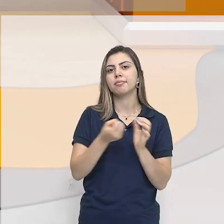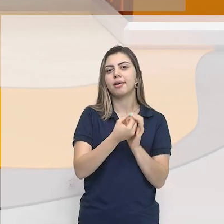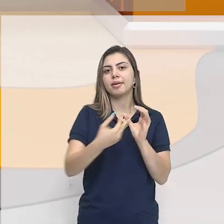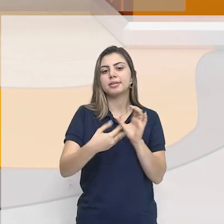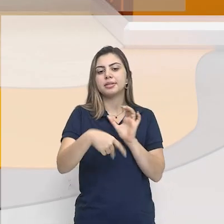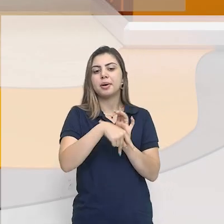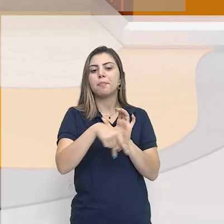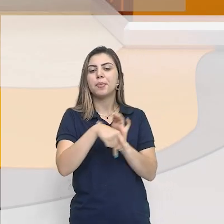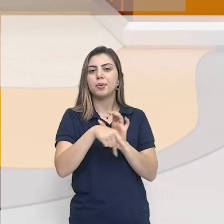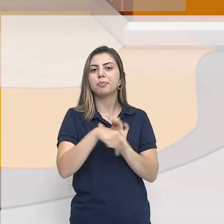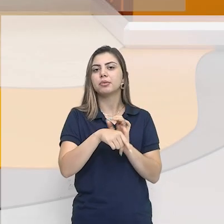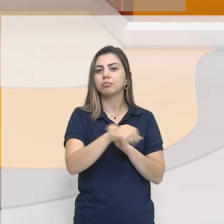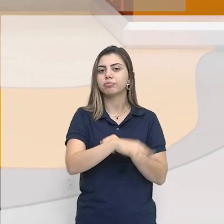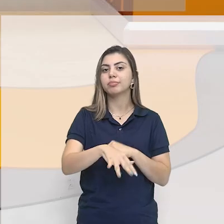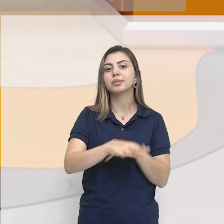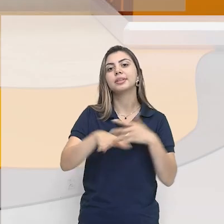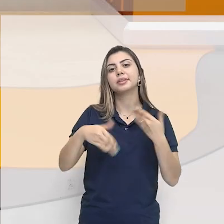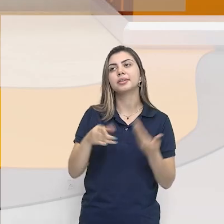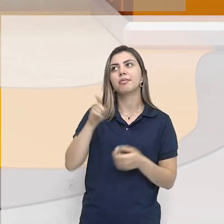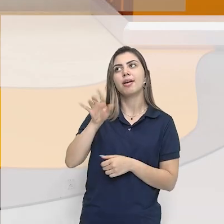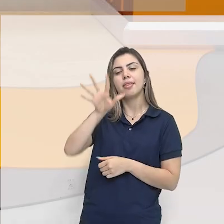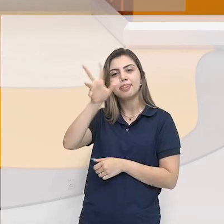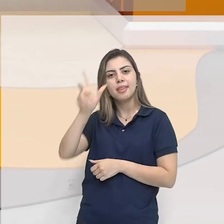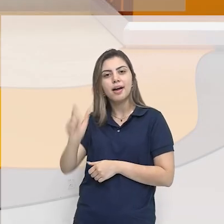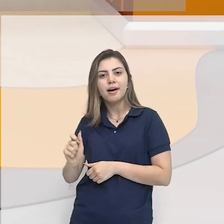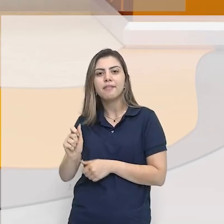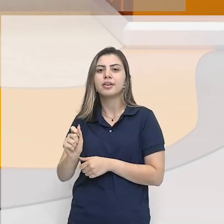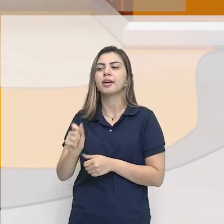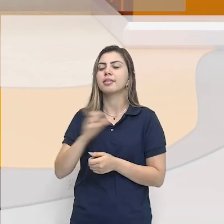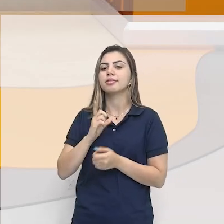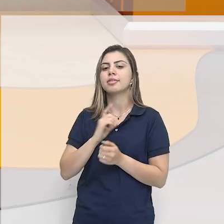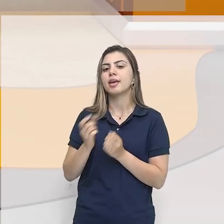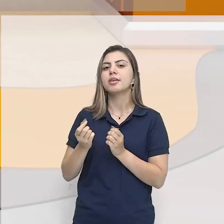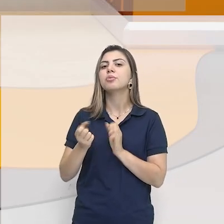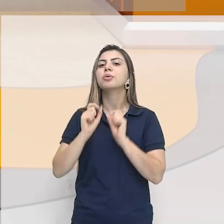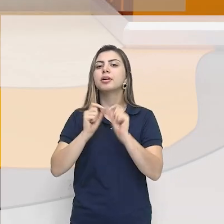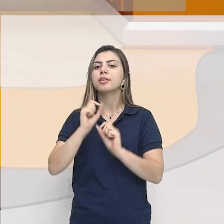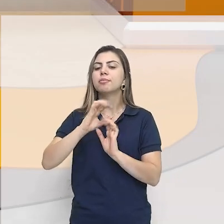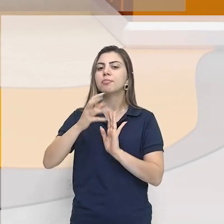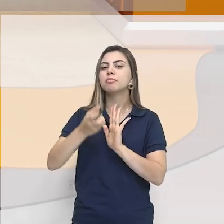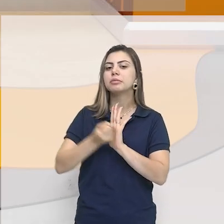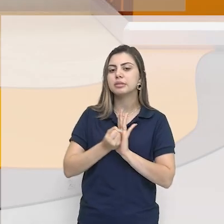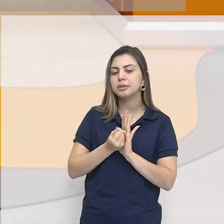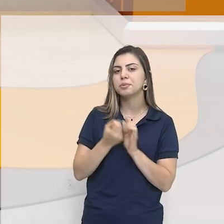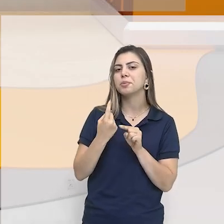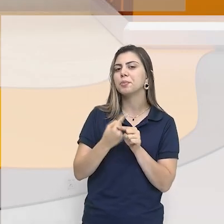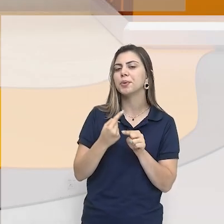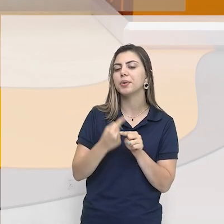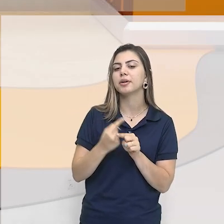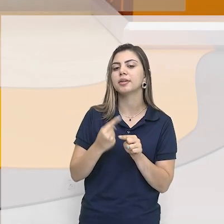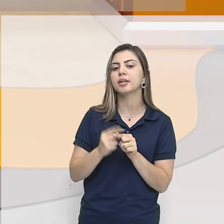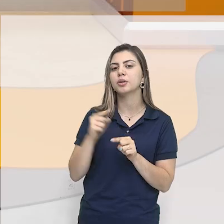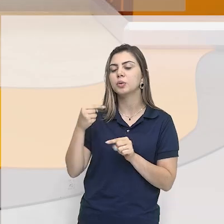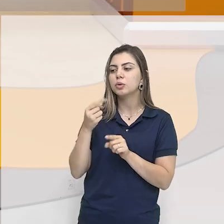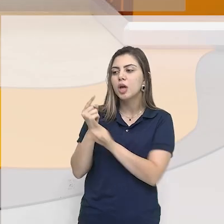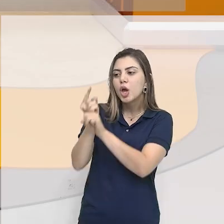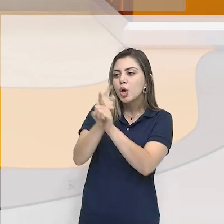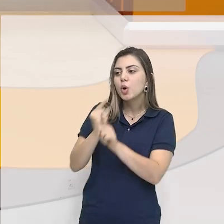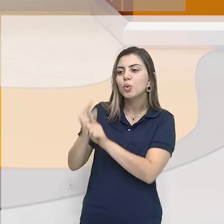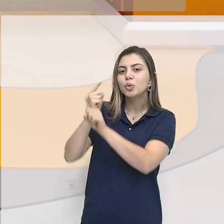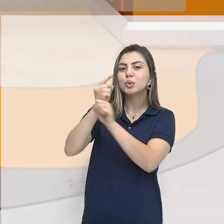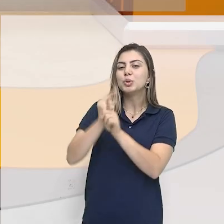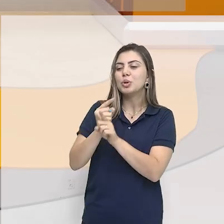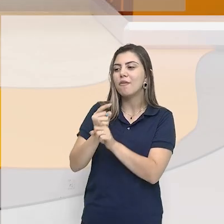terrestres. Então, lembra, por isso que a África ainda ela é recortada. Por quê? Porque foi lá que encontraram-se, né, os fósseis